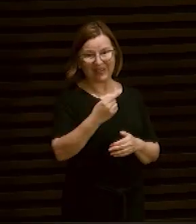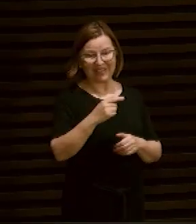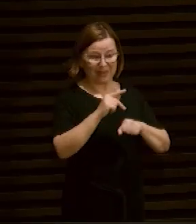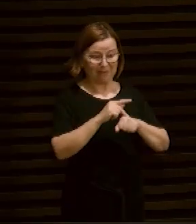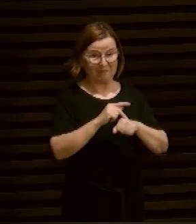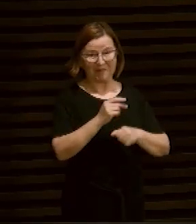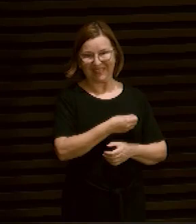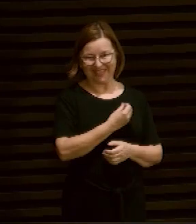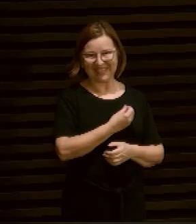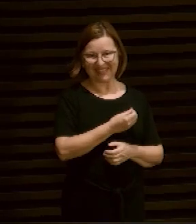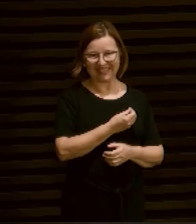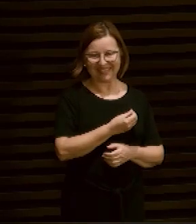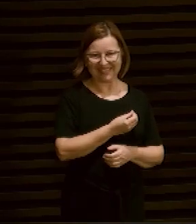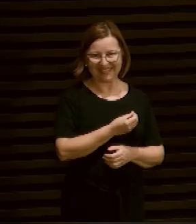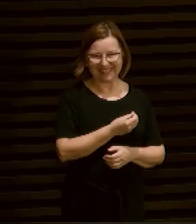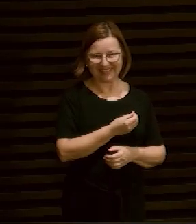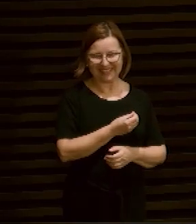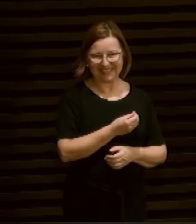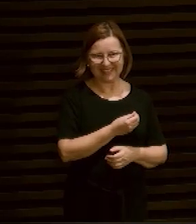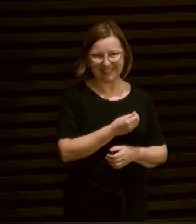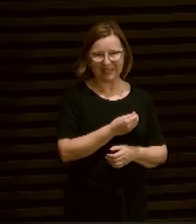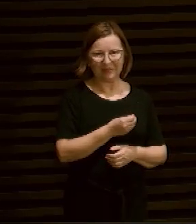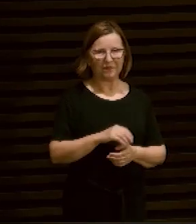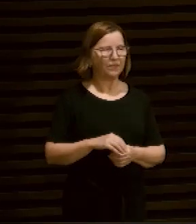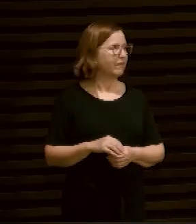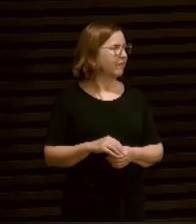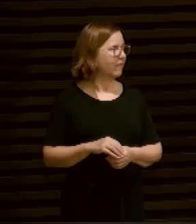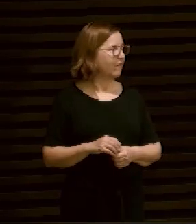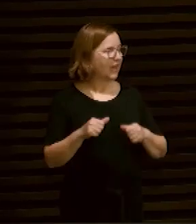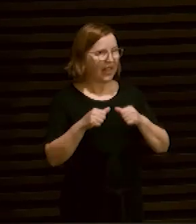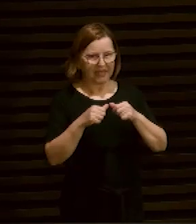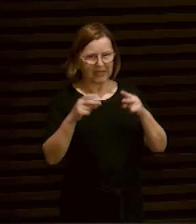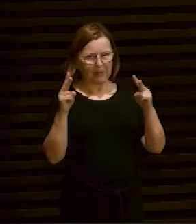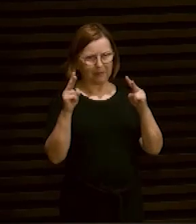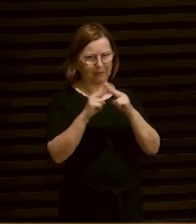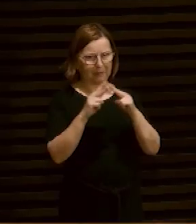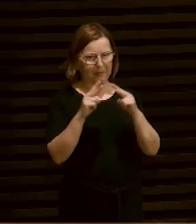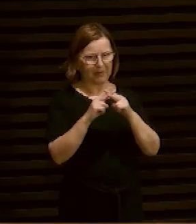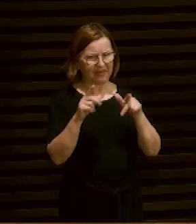pedras vivas. Essa briga que está lá,